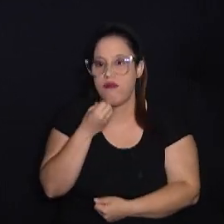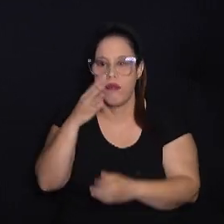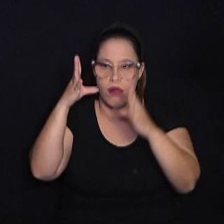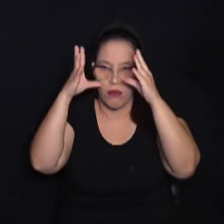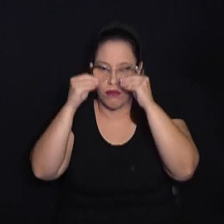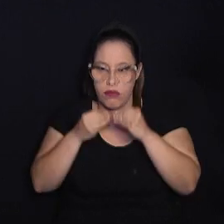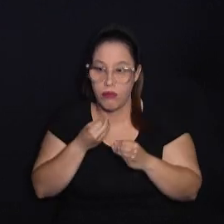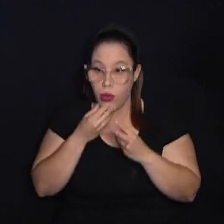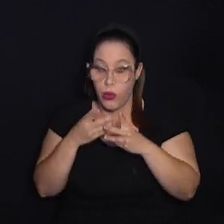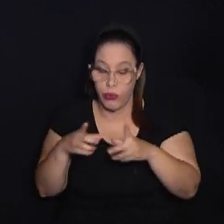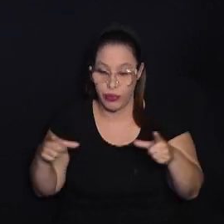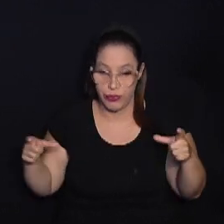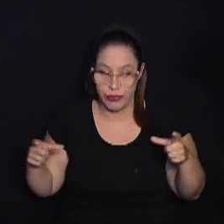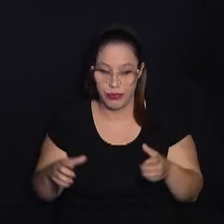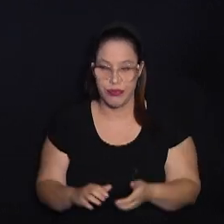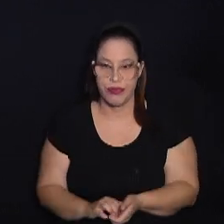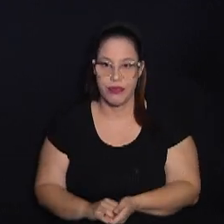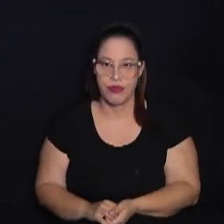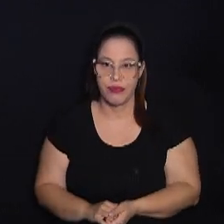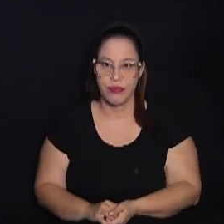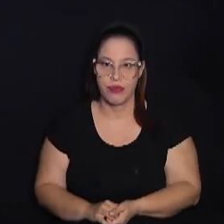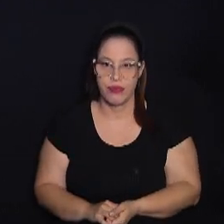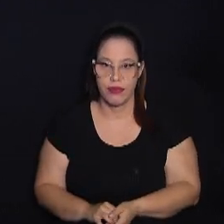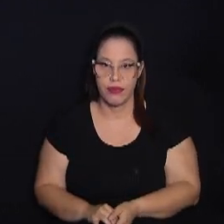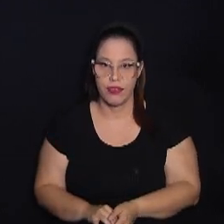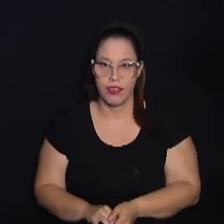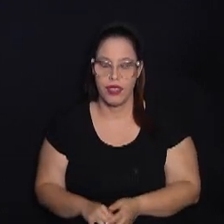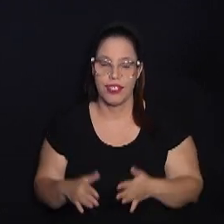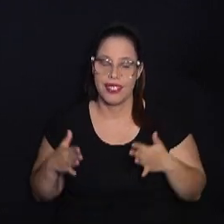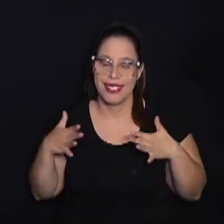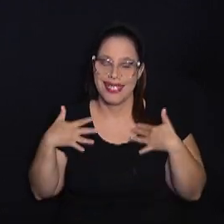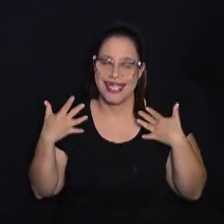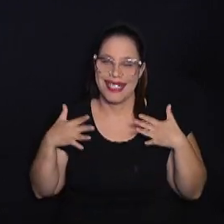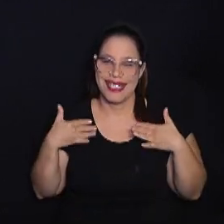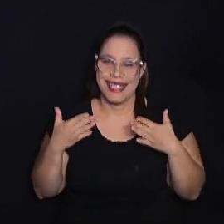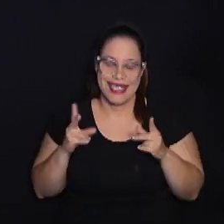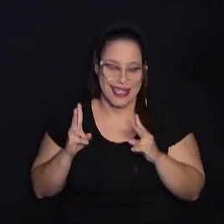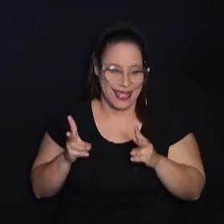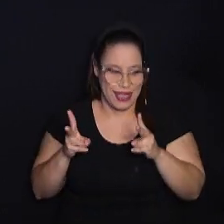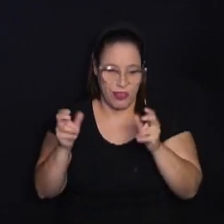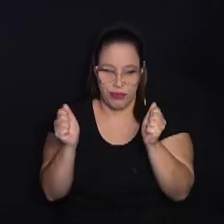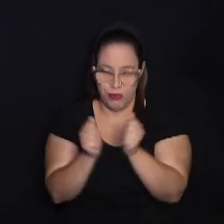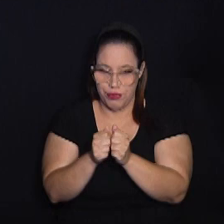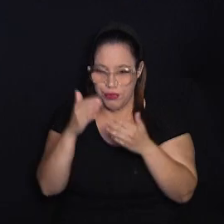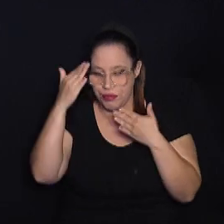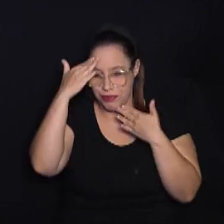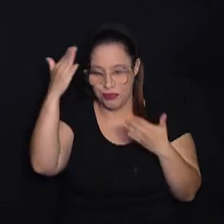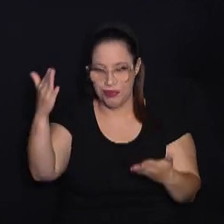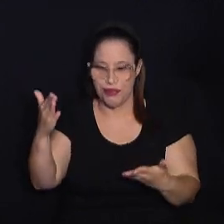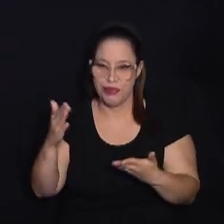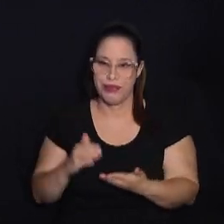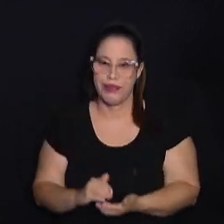bom evento. E, mais uma vez, é uma alegria sempre estar com vocês. Muito obrigado.